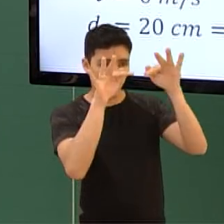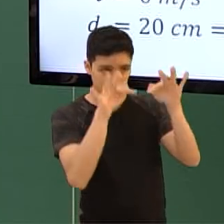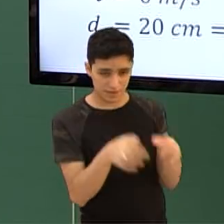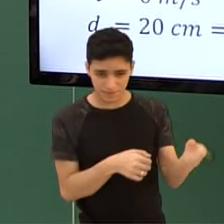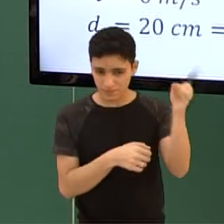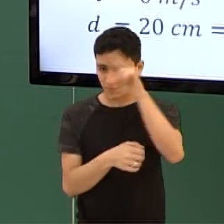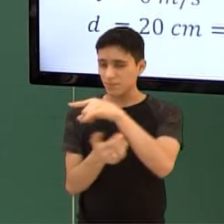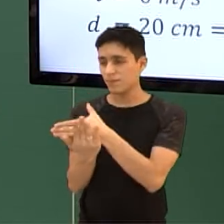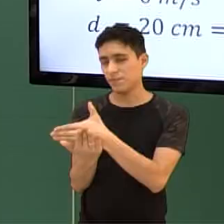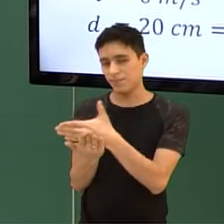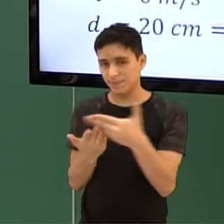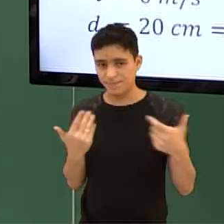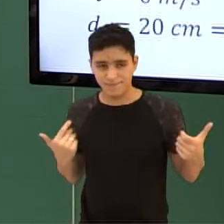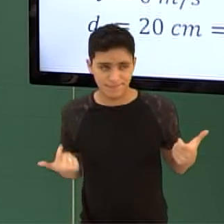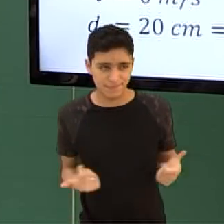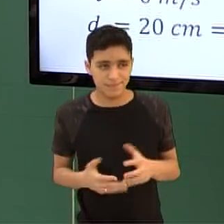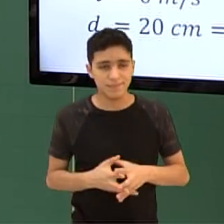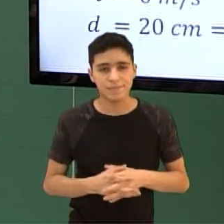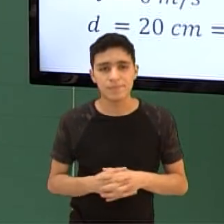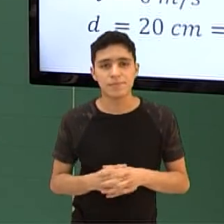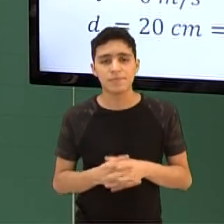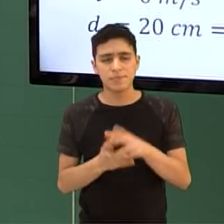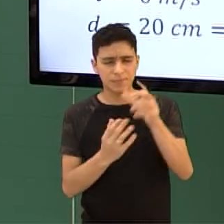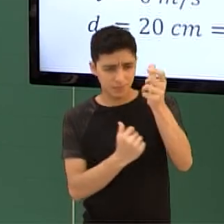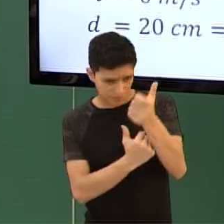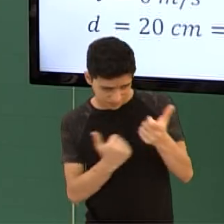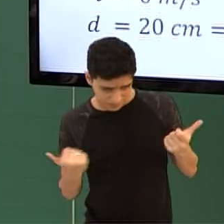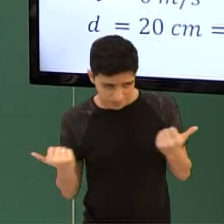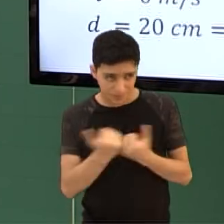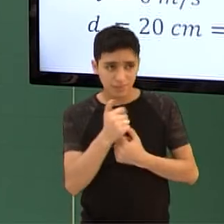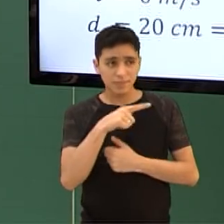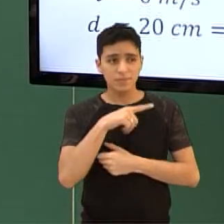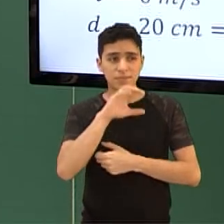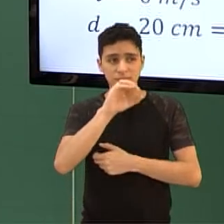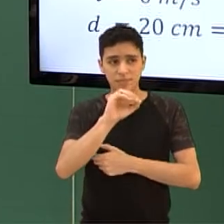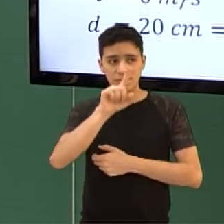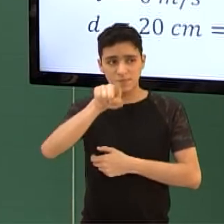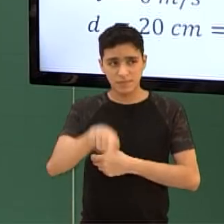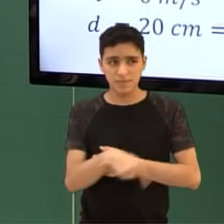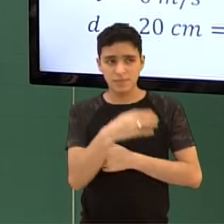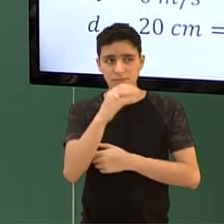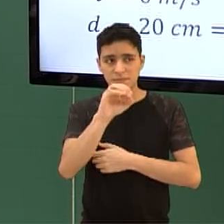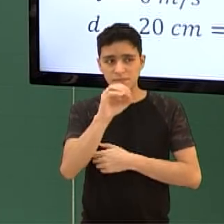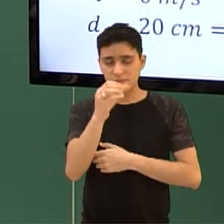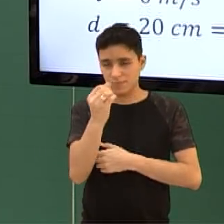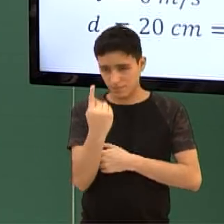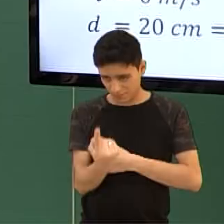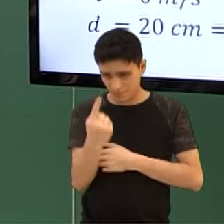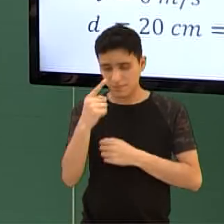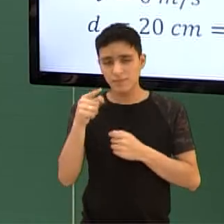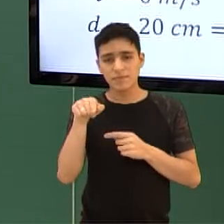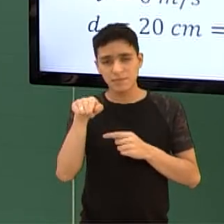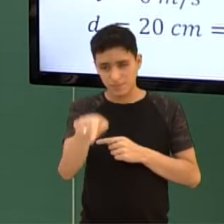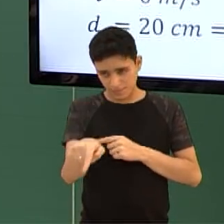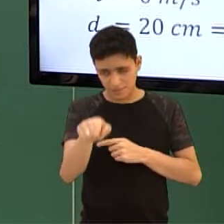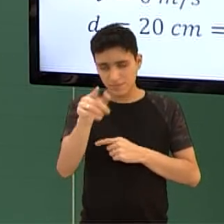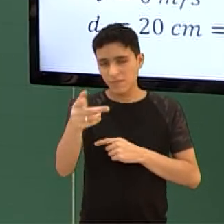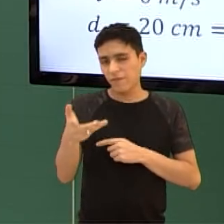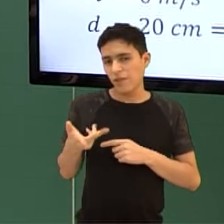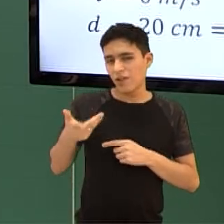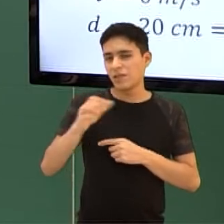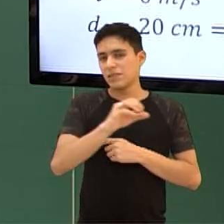cinética inicial, né? Então, substituindo os valores, nós temos 0,01 vezes a velocidade, que é